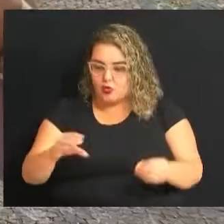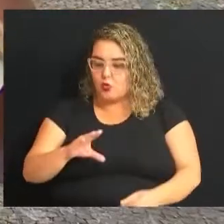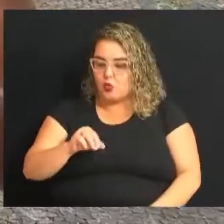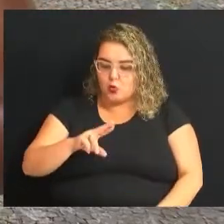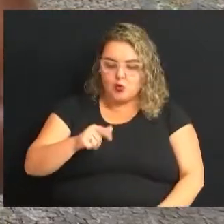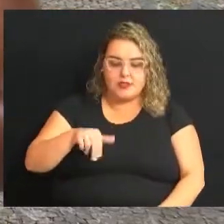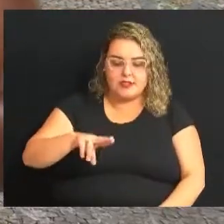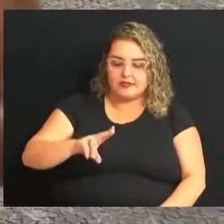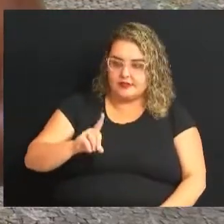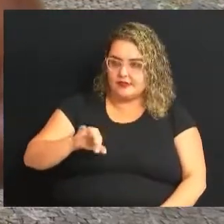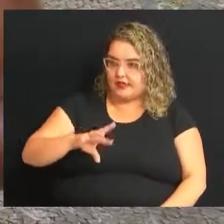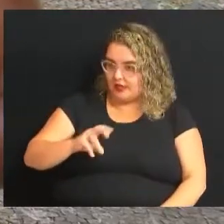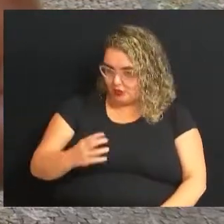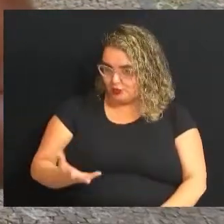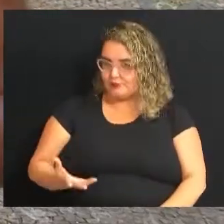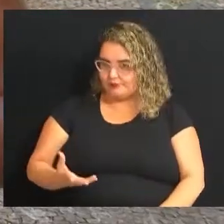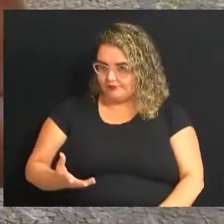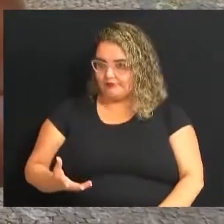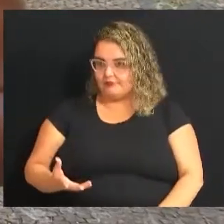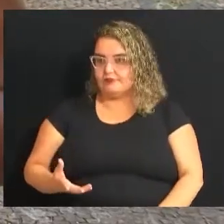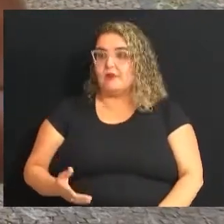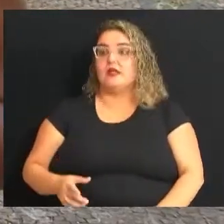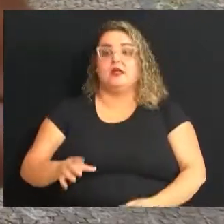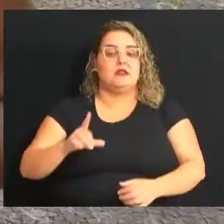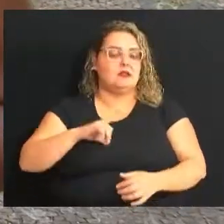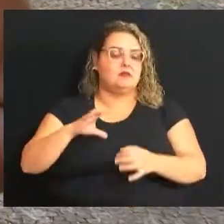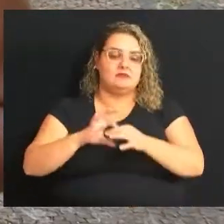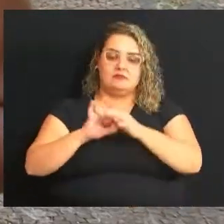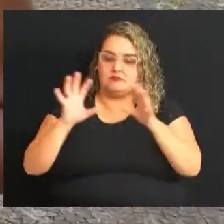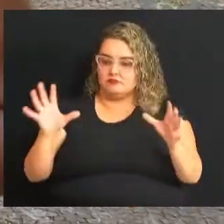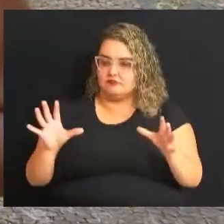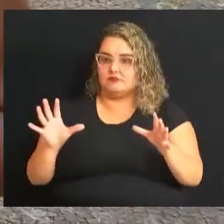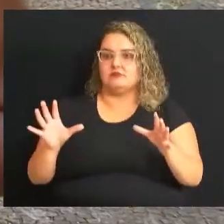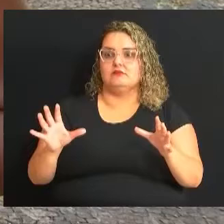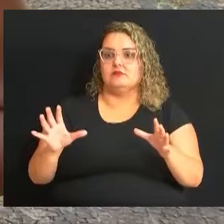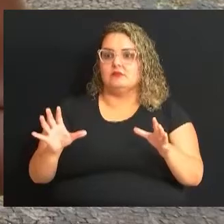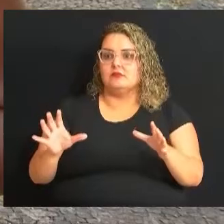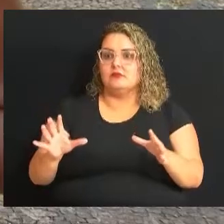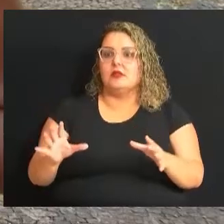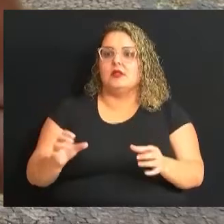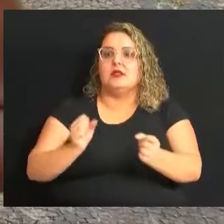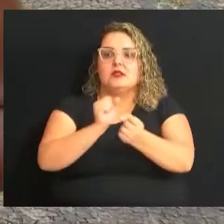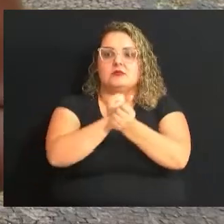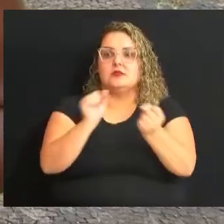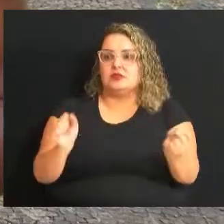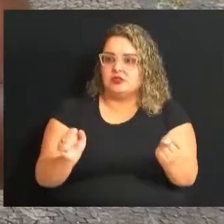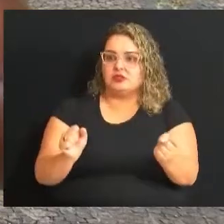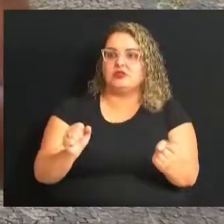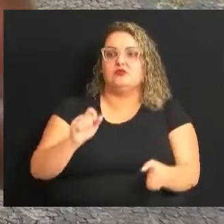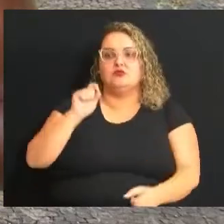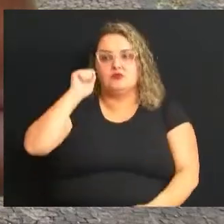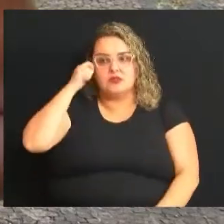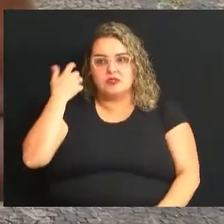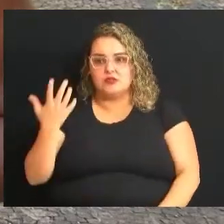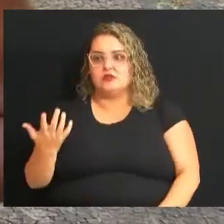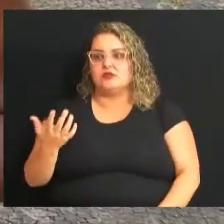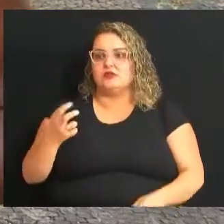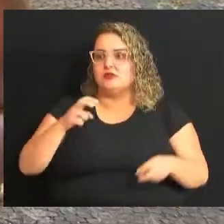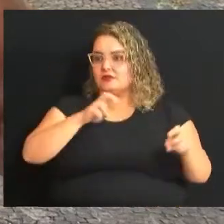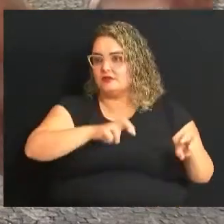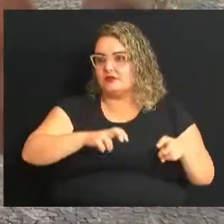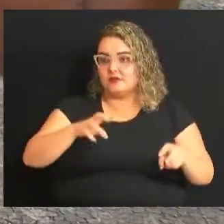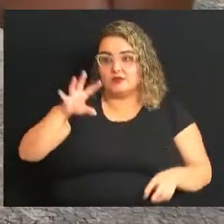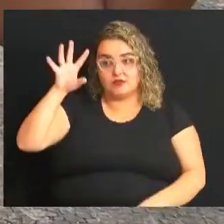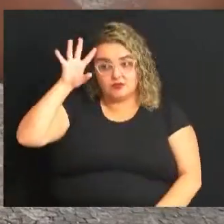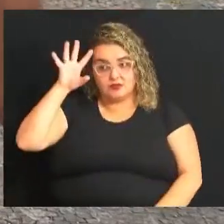uma articulação muito importante para libertar diversos escravizados de fazendas aqui na cidade de Campinas, um grande conhecedor